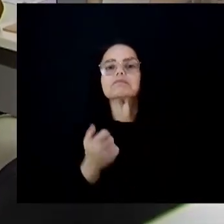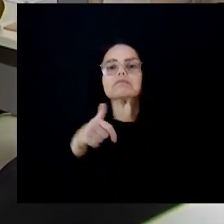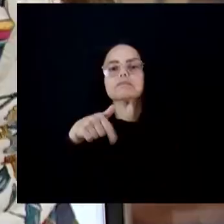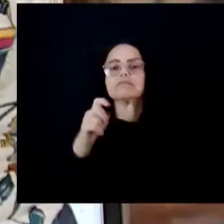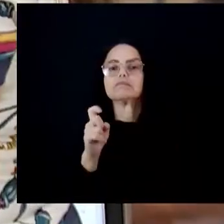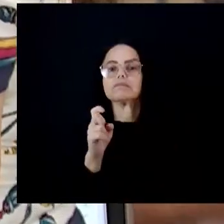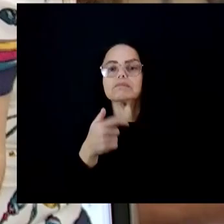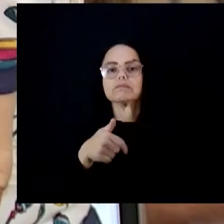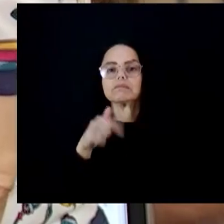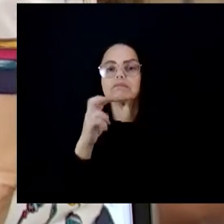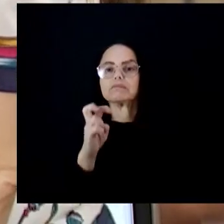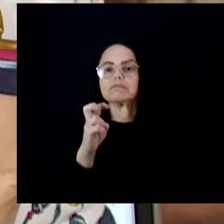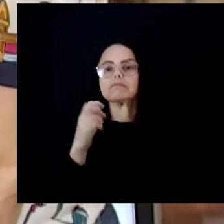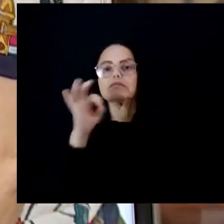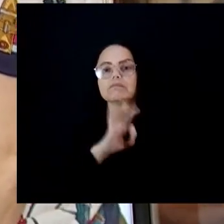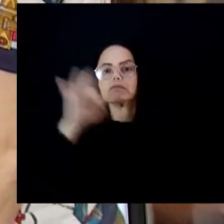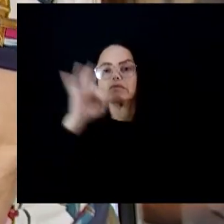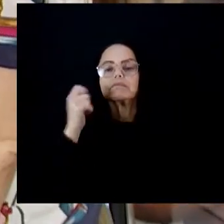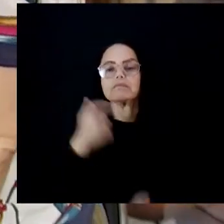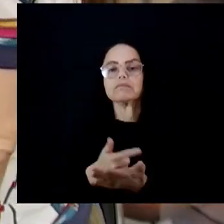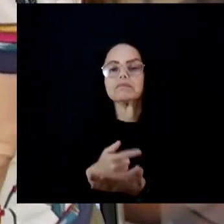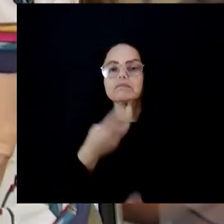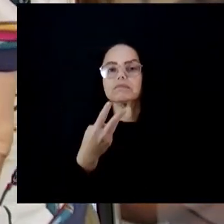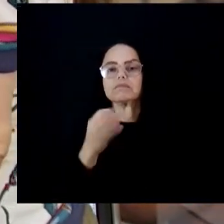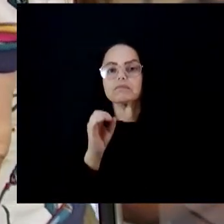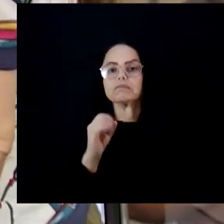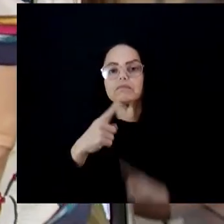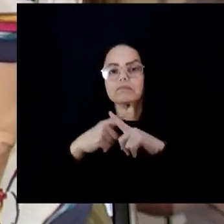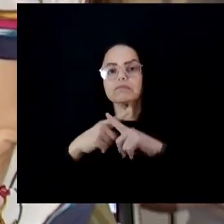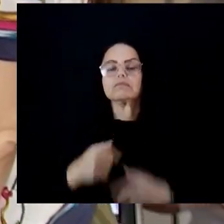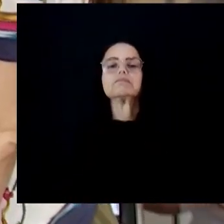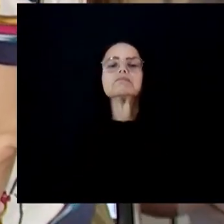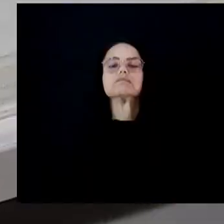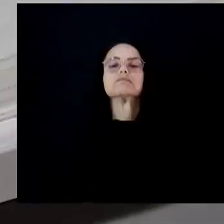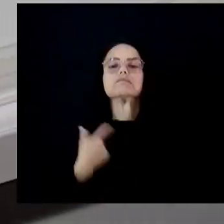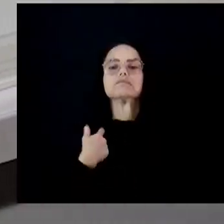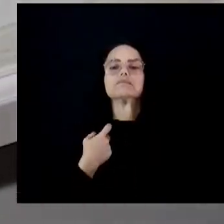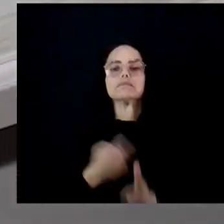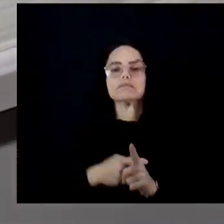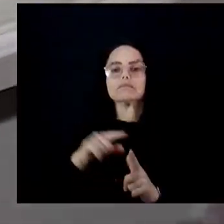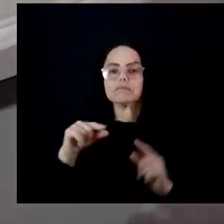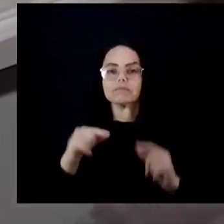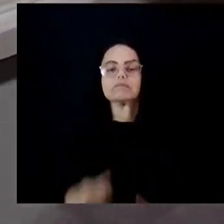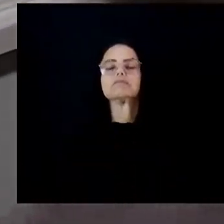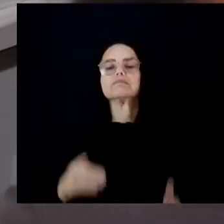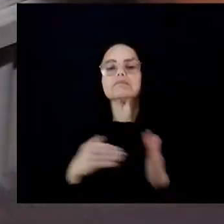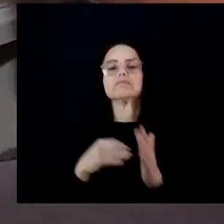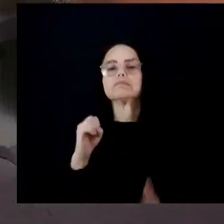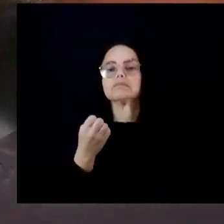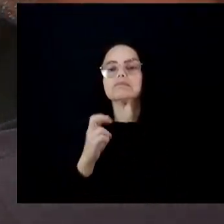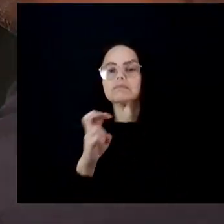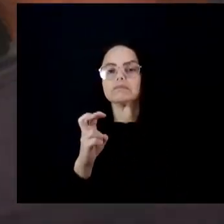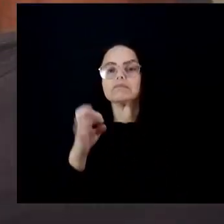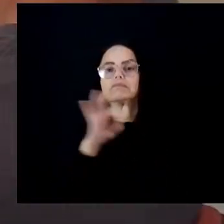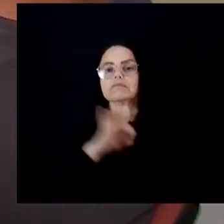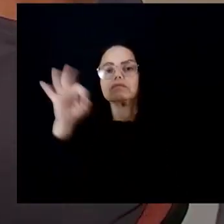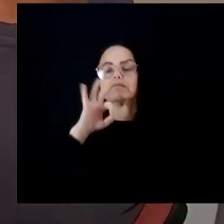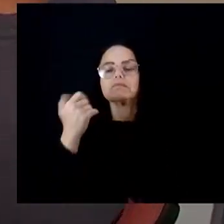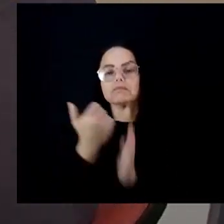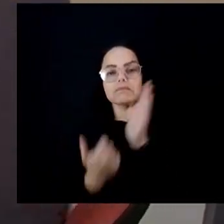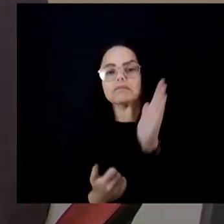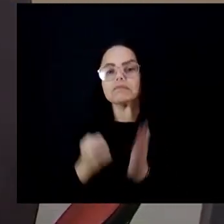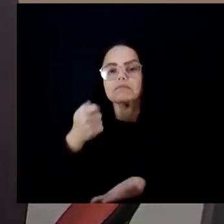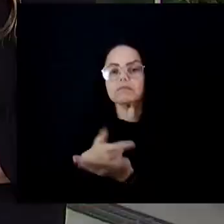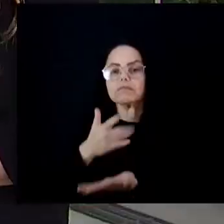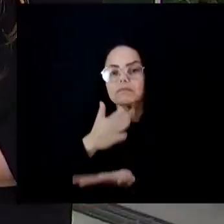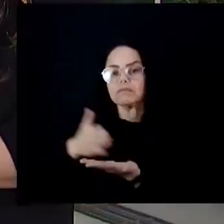com pagamento em até 30 vezes. Já os pequenos devedores podem ter até 85% de desconto e parcelar a dívida em